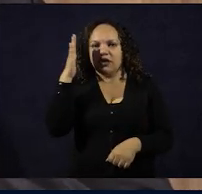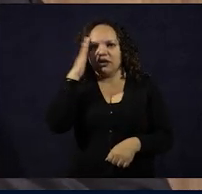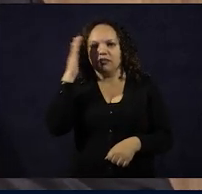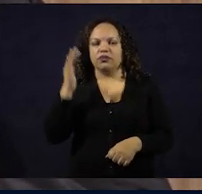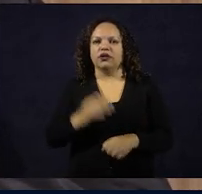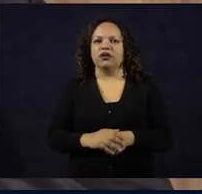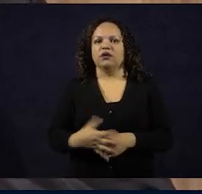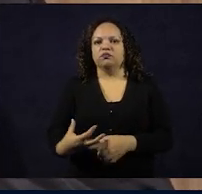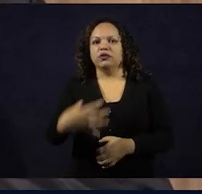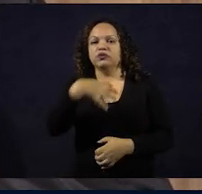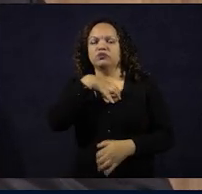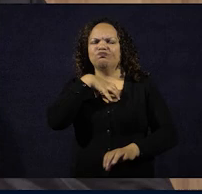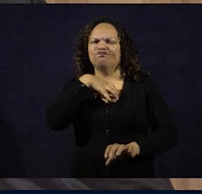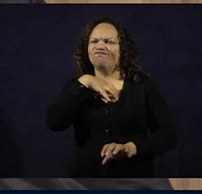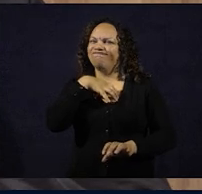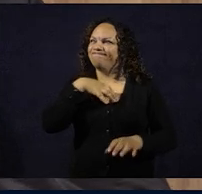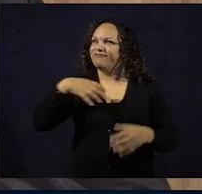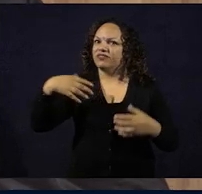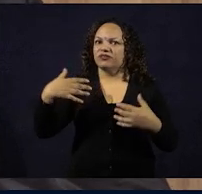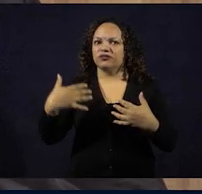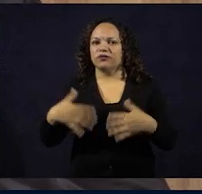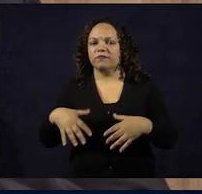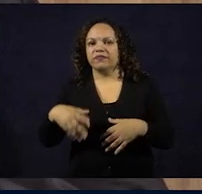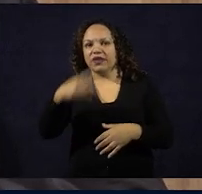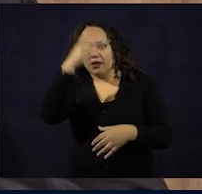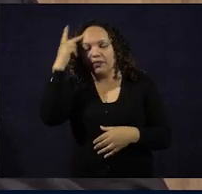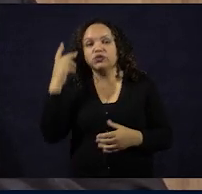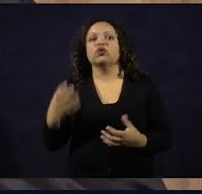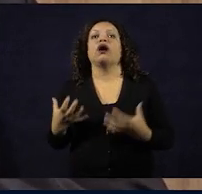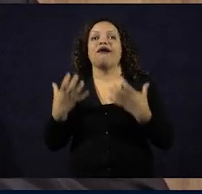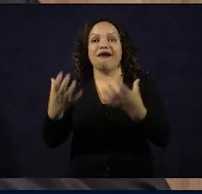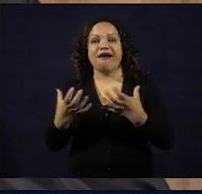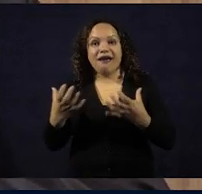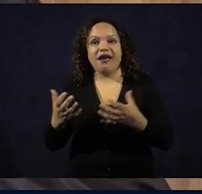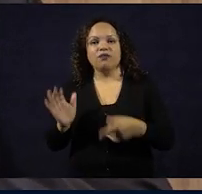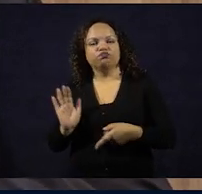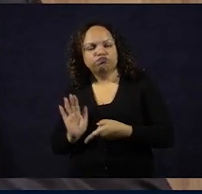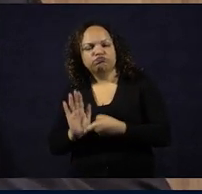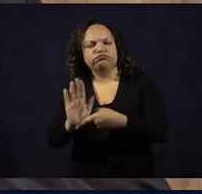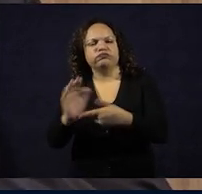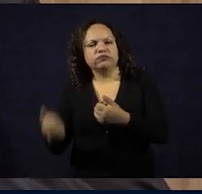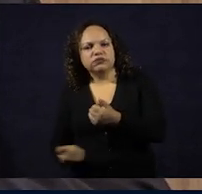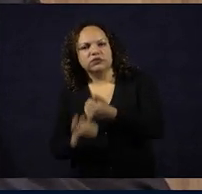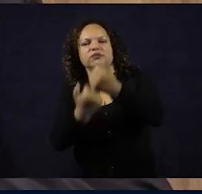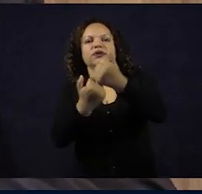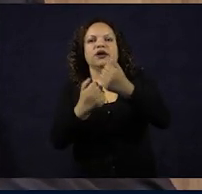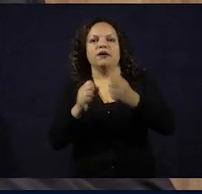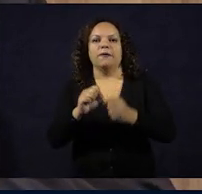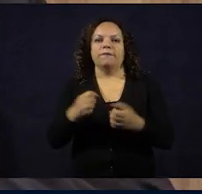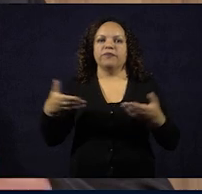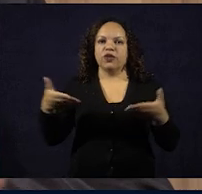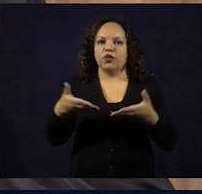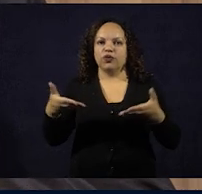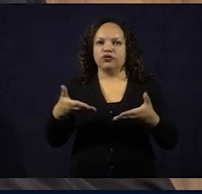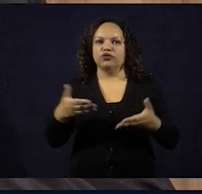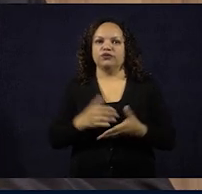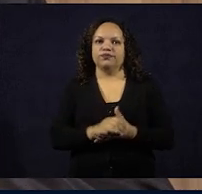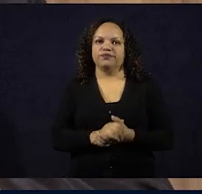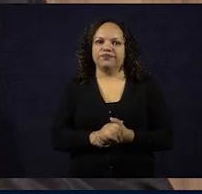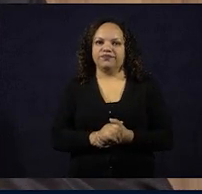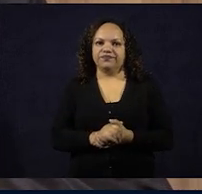eu sinto que a pessoa física quer investir no Lago tá é hoje assim